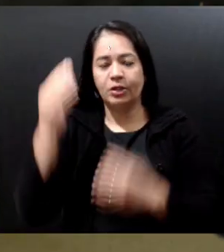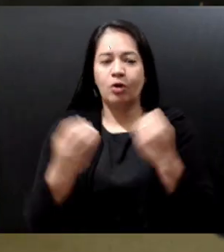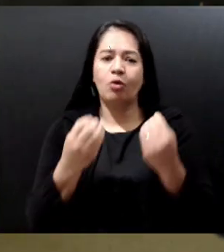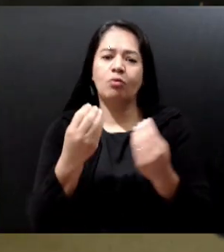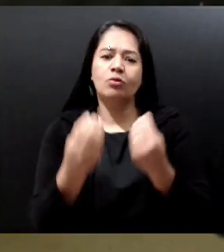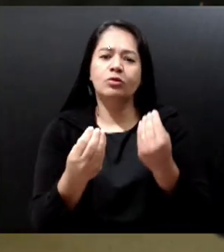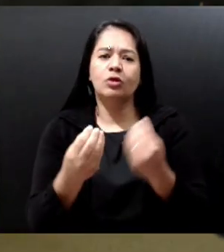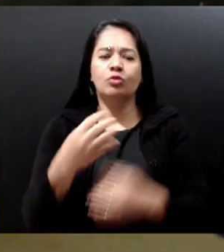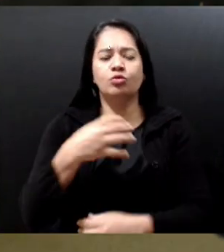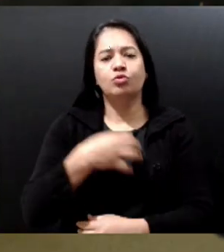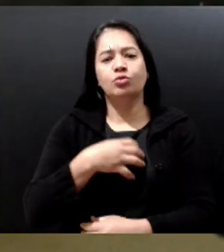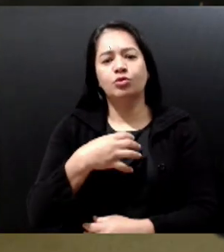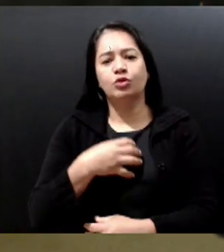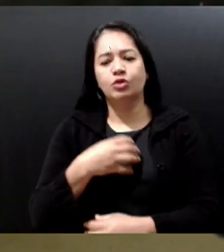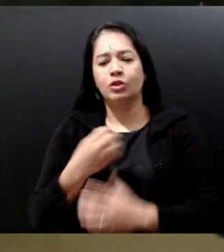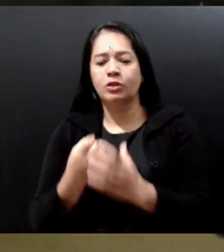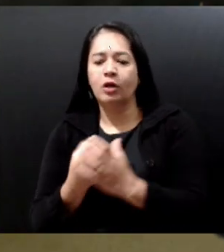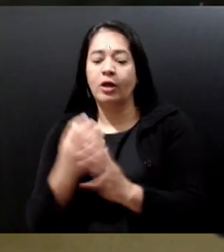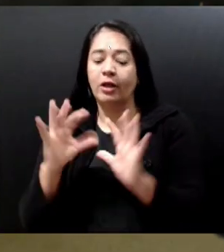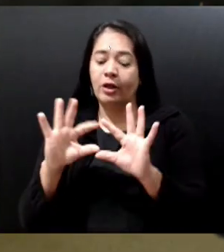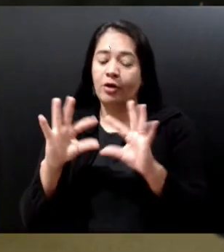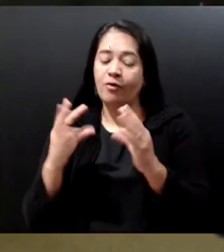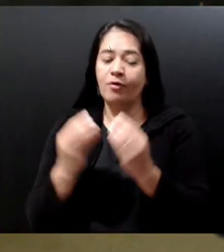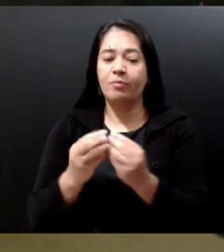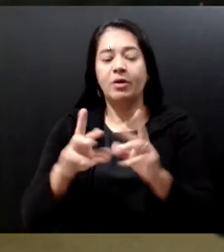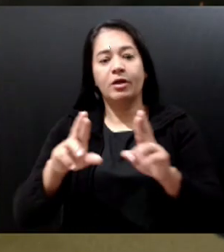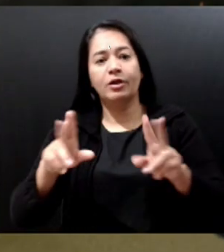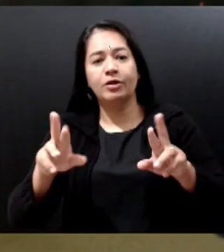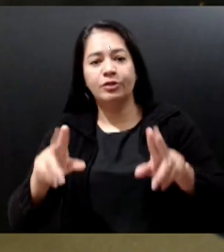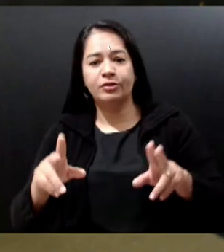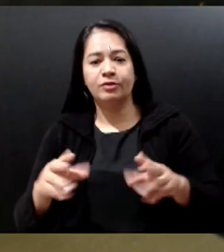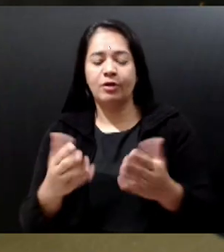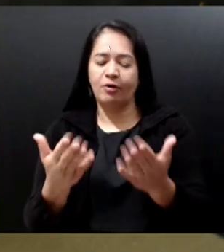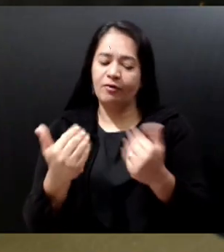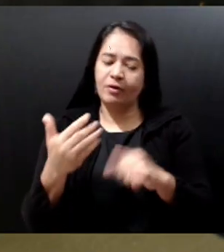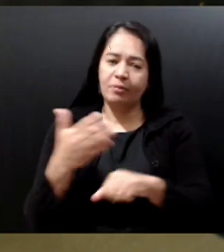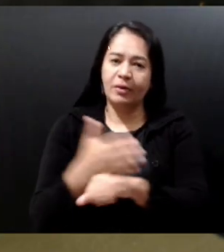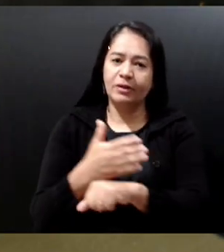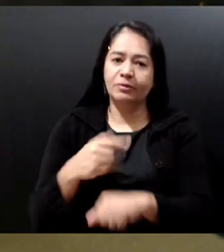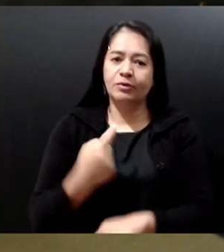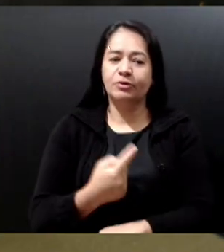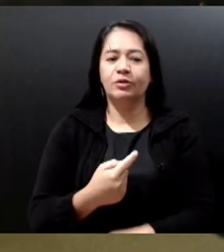formação de família, tá bom? Então participe com a gente,